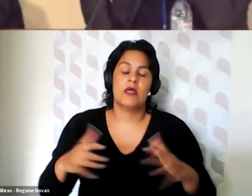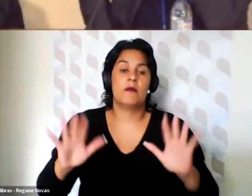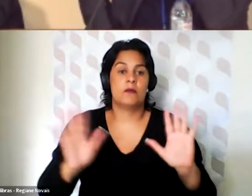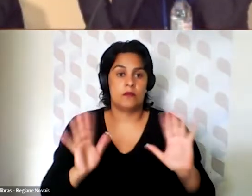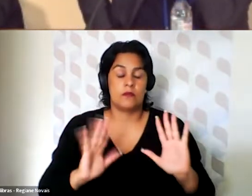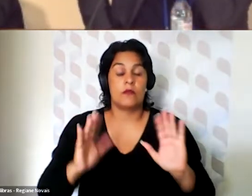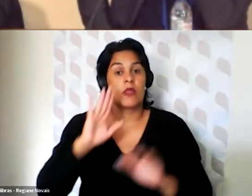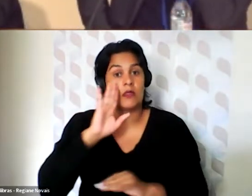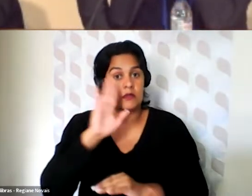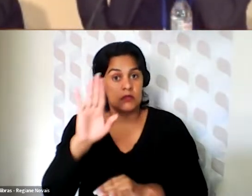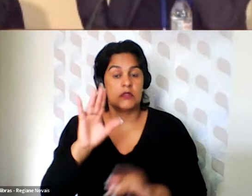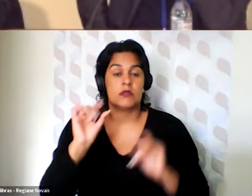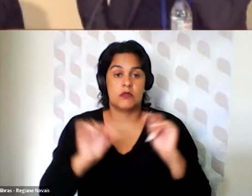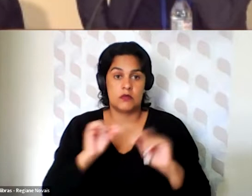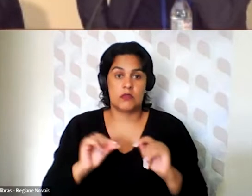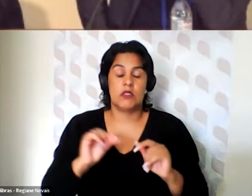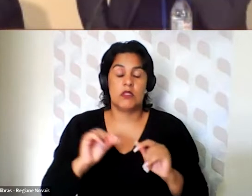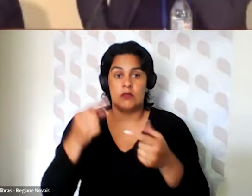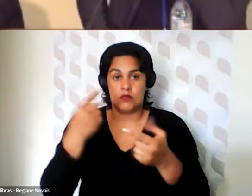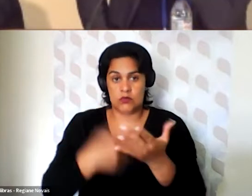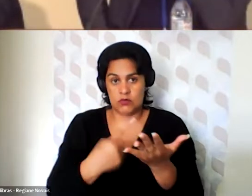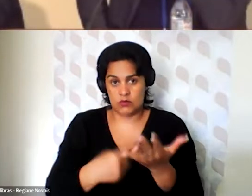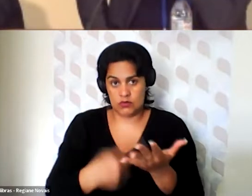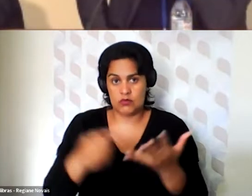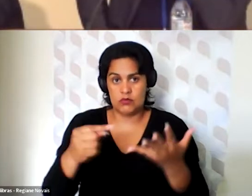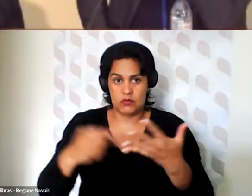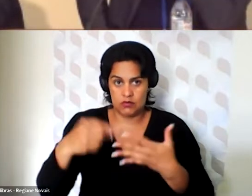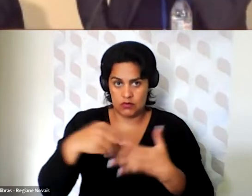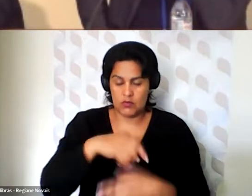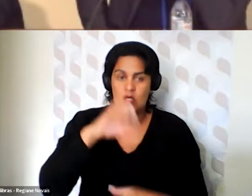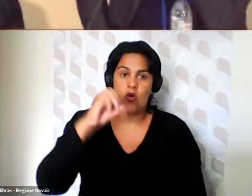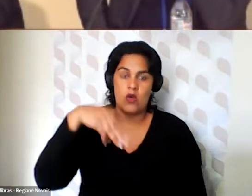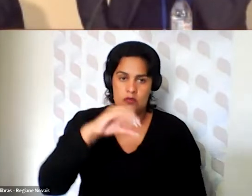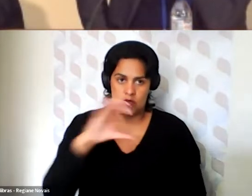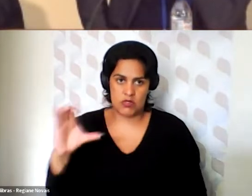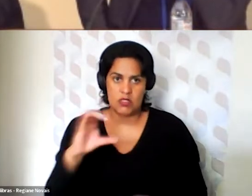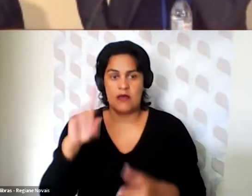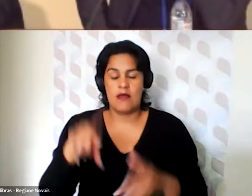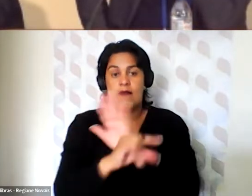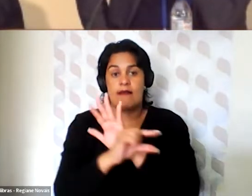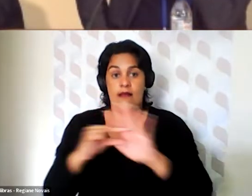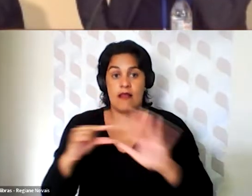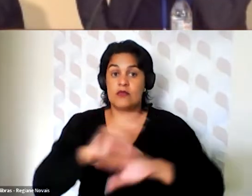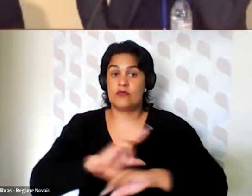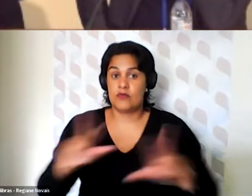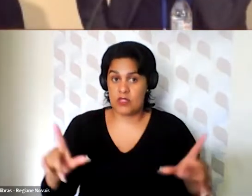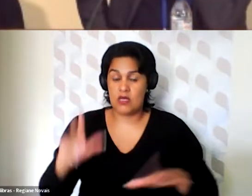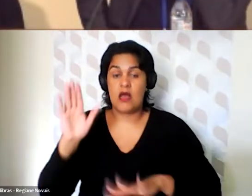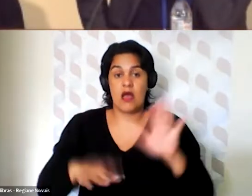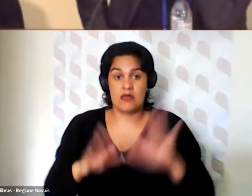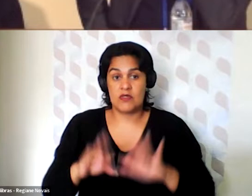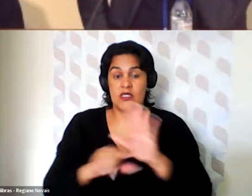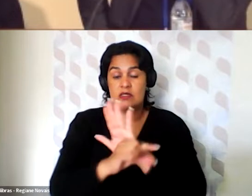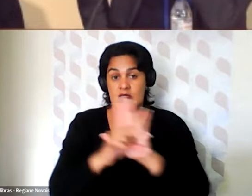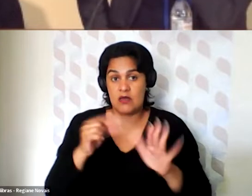acabam não tendo tanto impacto, mas às vezes tem algum impacto muito direto. Por exemplo, no acordo de salvaguarda, se um